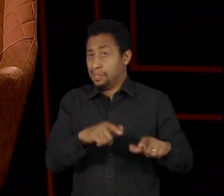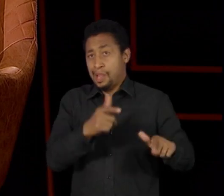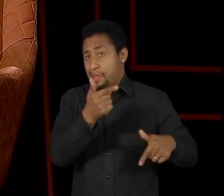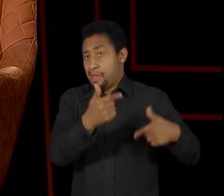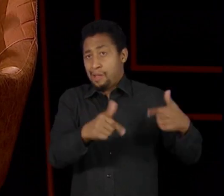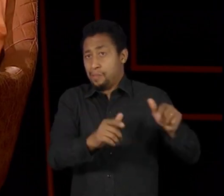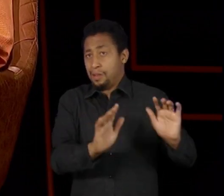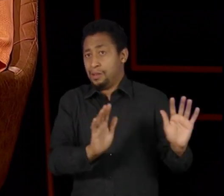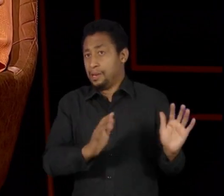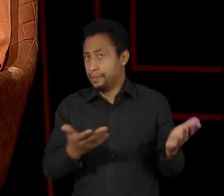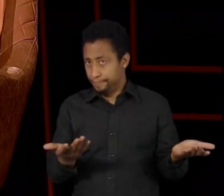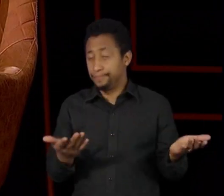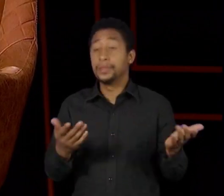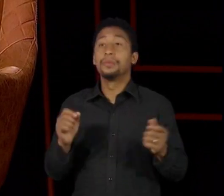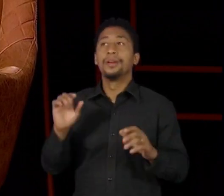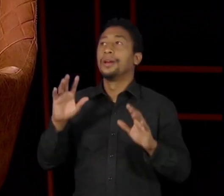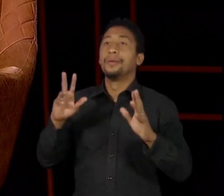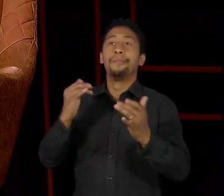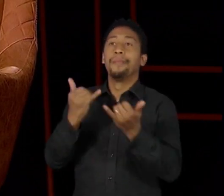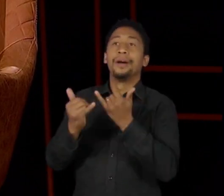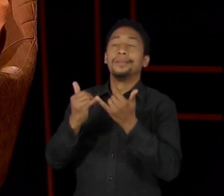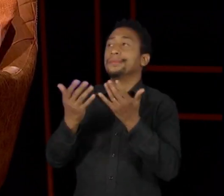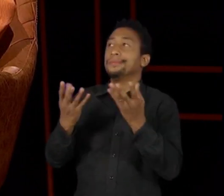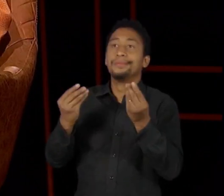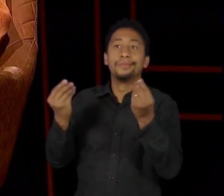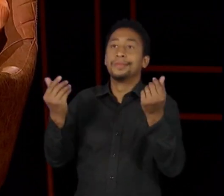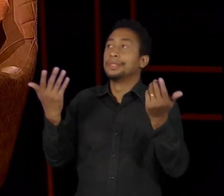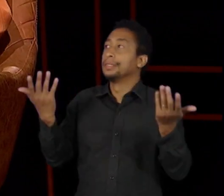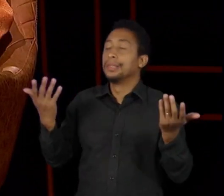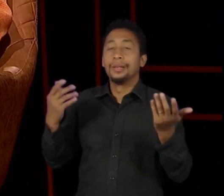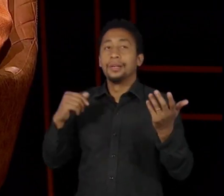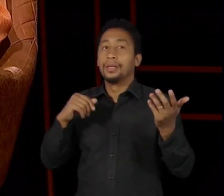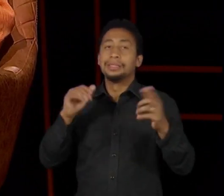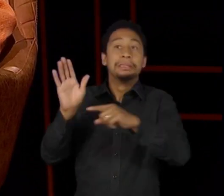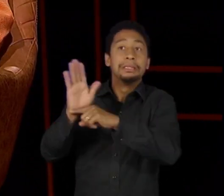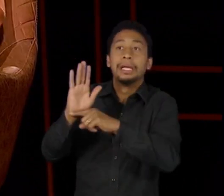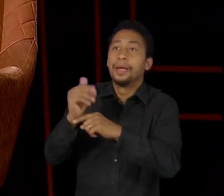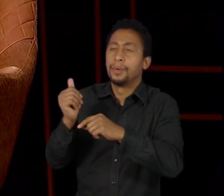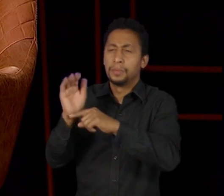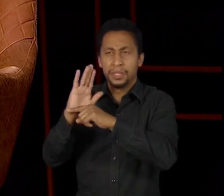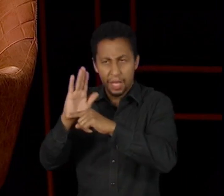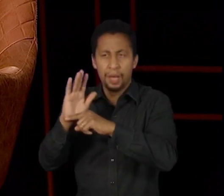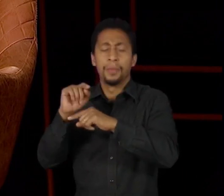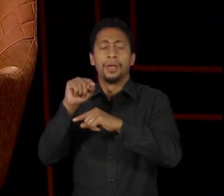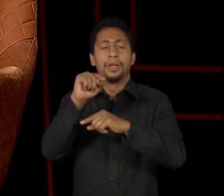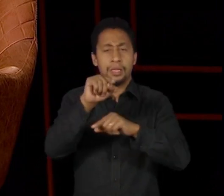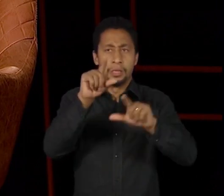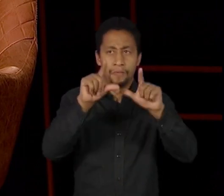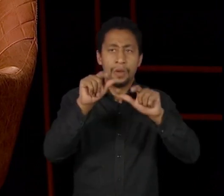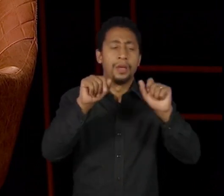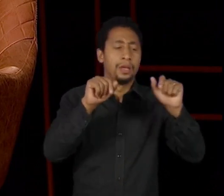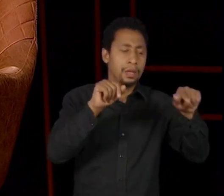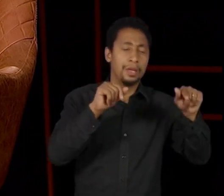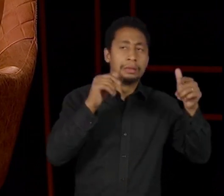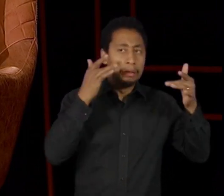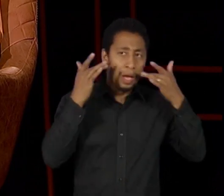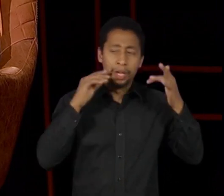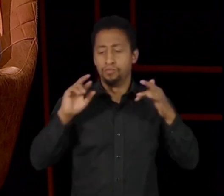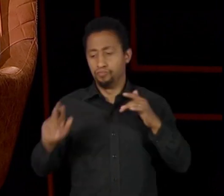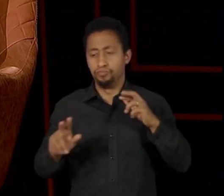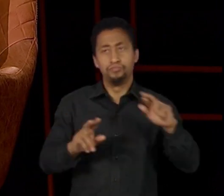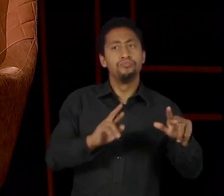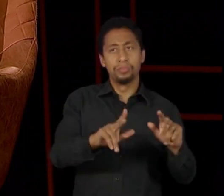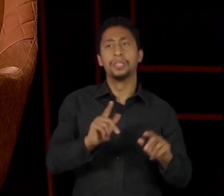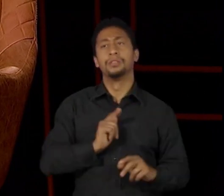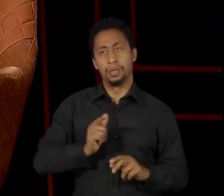uma outra coisa, assim como o cinema é uma outra linguagem, tem todo um mistério, você tem que ter um